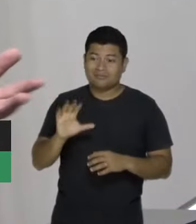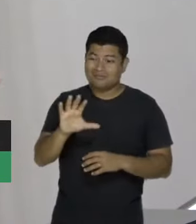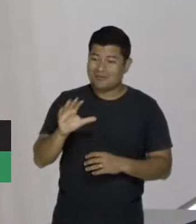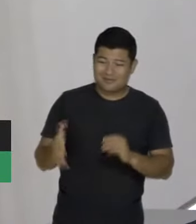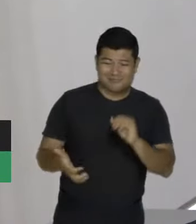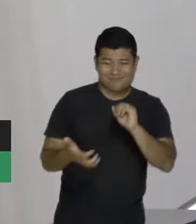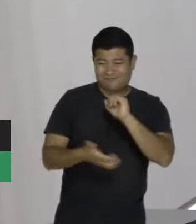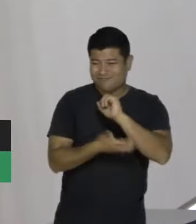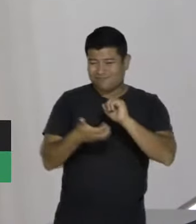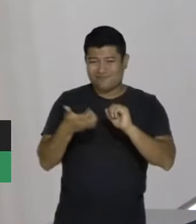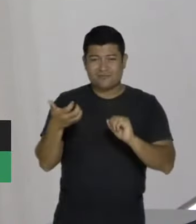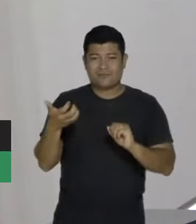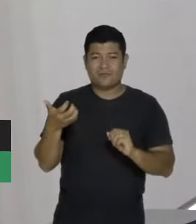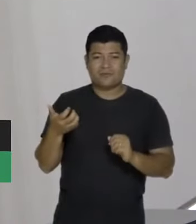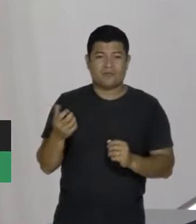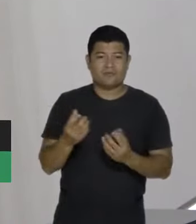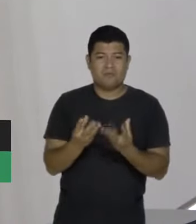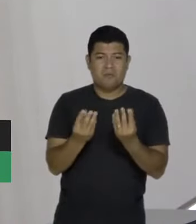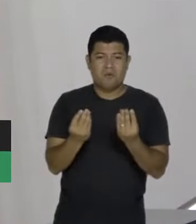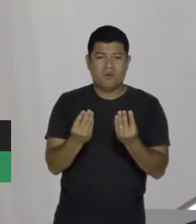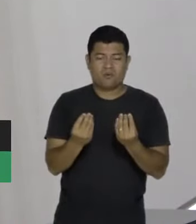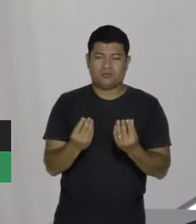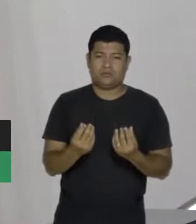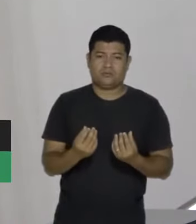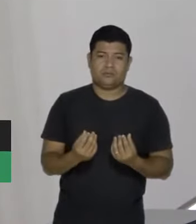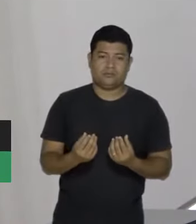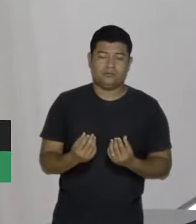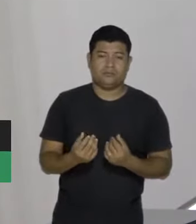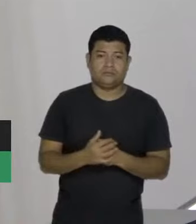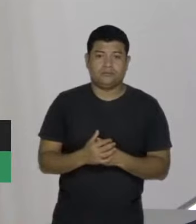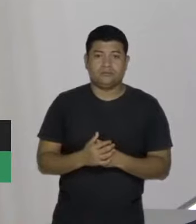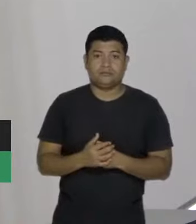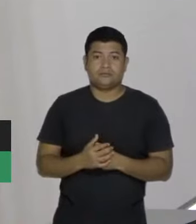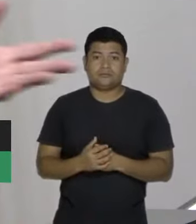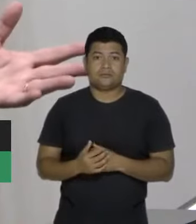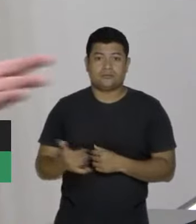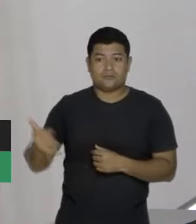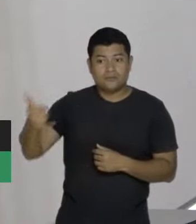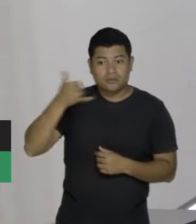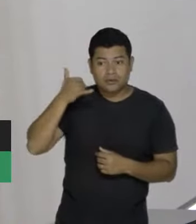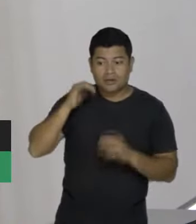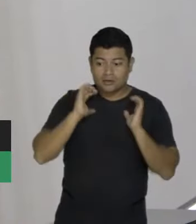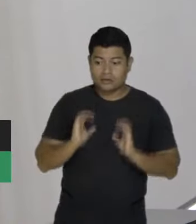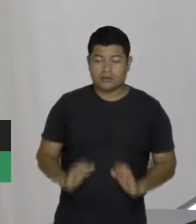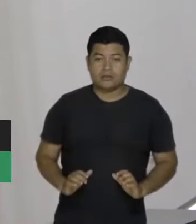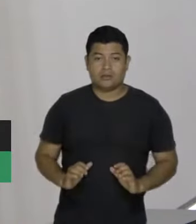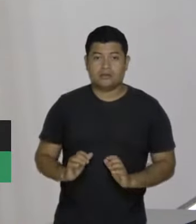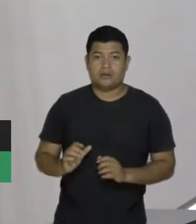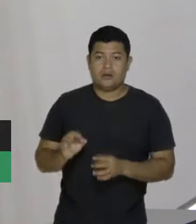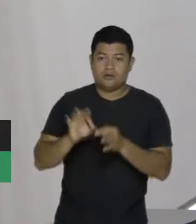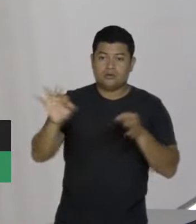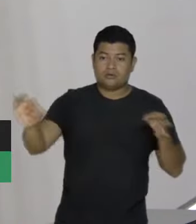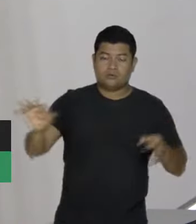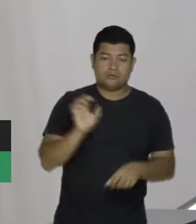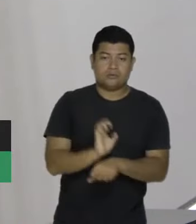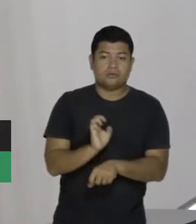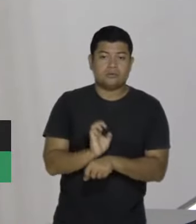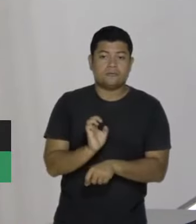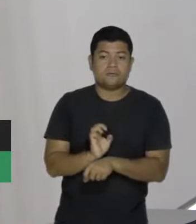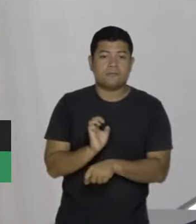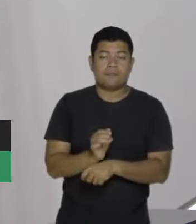burocracia desnecessária. Me ligaram cidadãos aí do interior do estado,